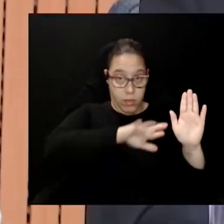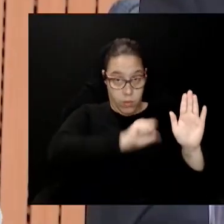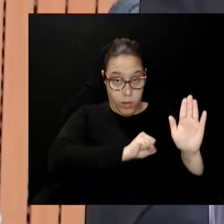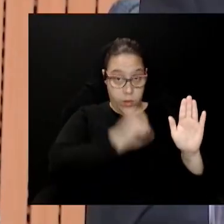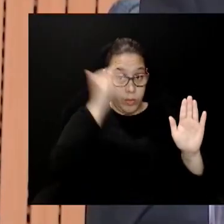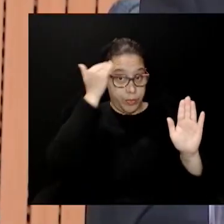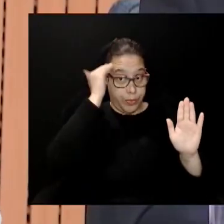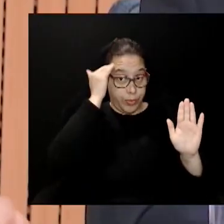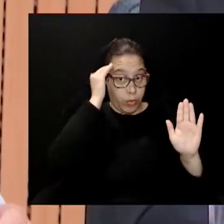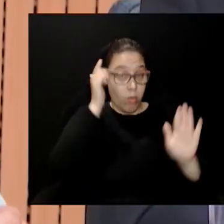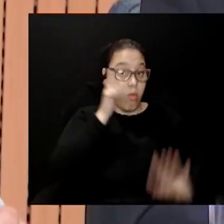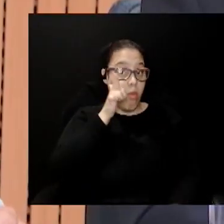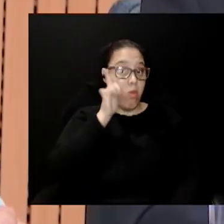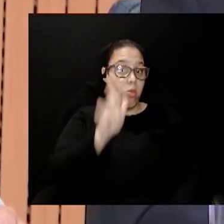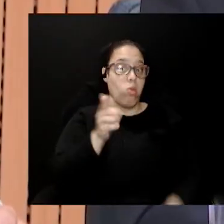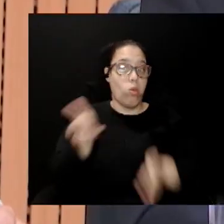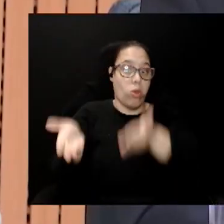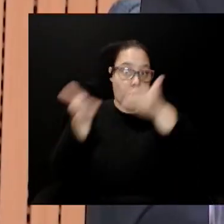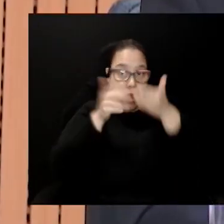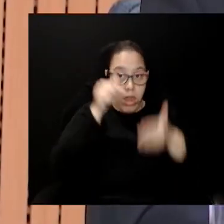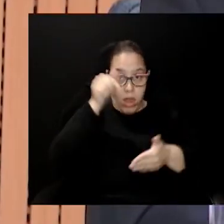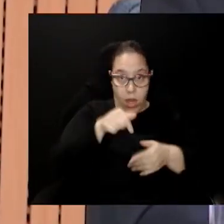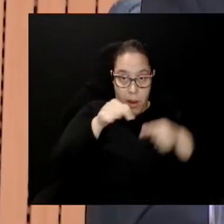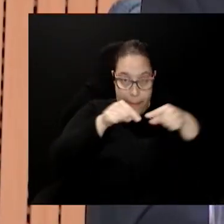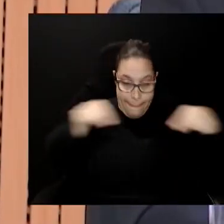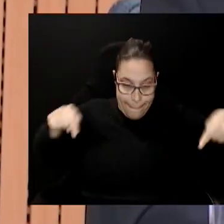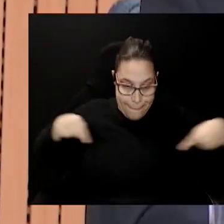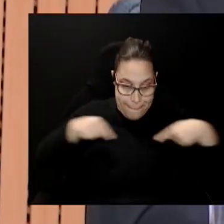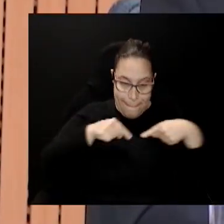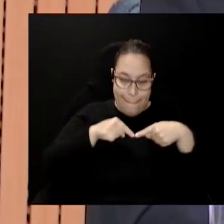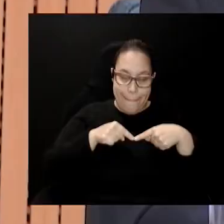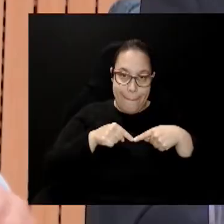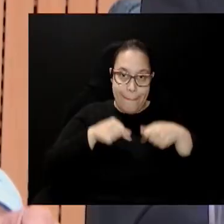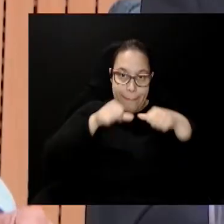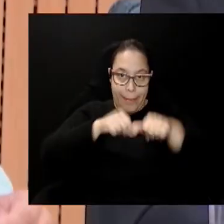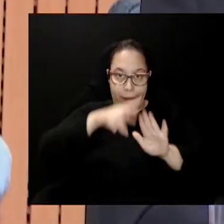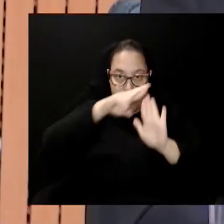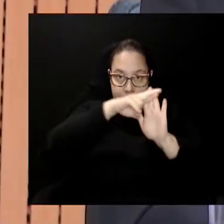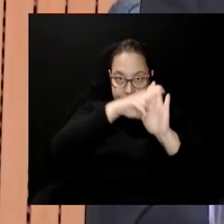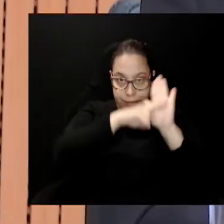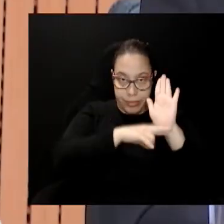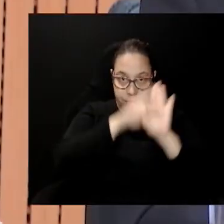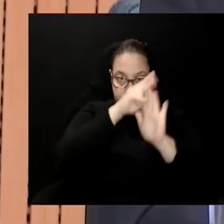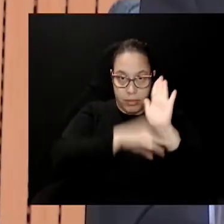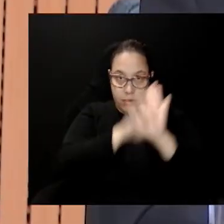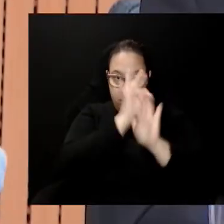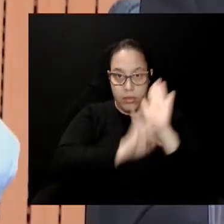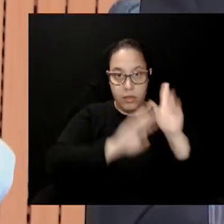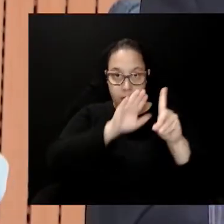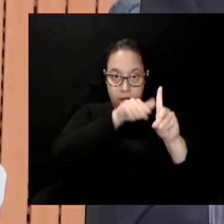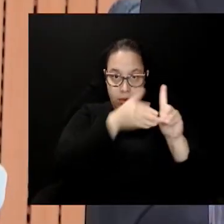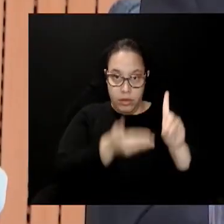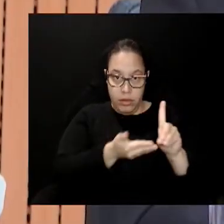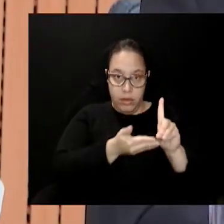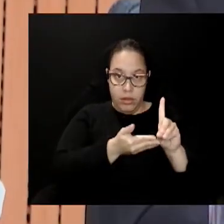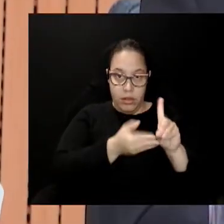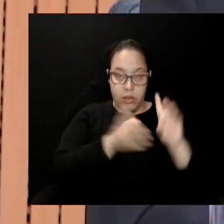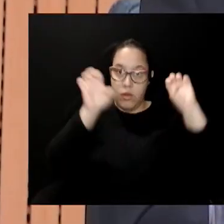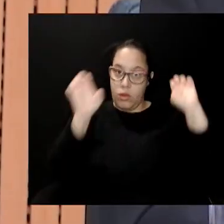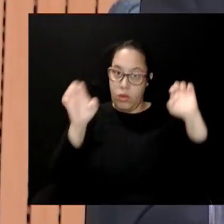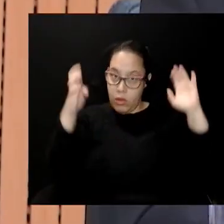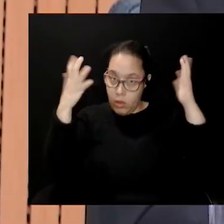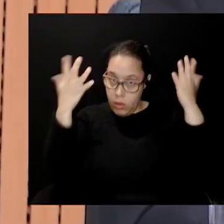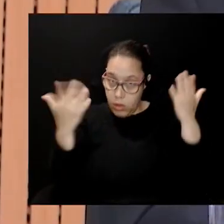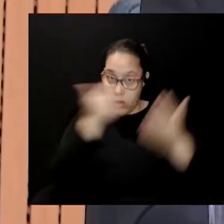conseguimos trazer para esse espaço, para que fique no roteiro aí dessa solenidade de comemoração à Semana